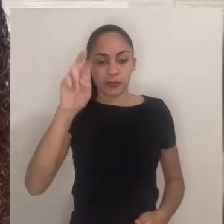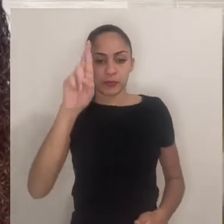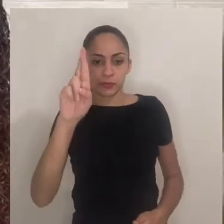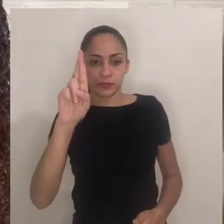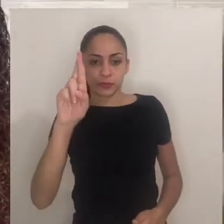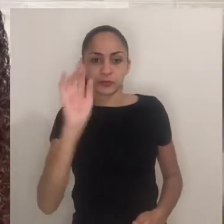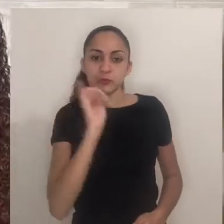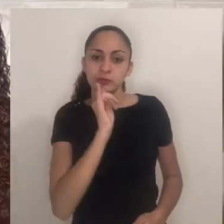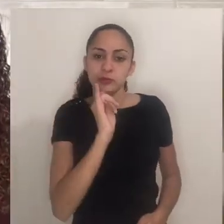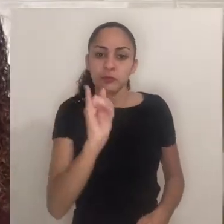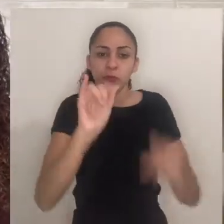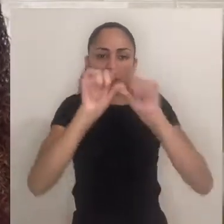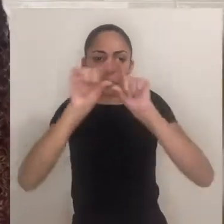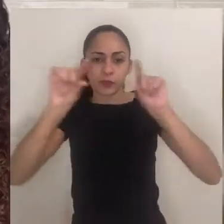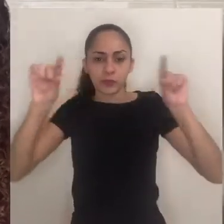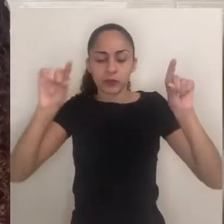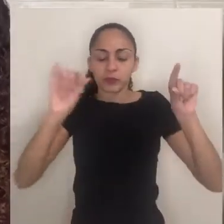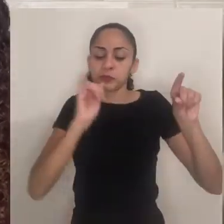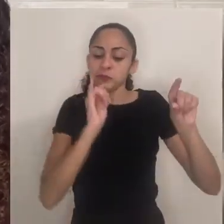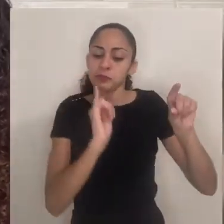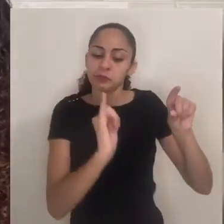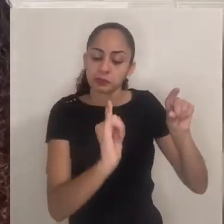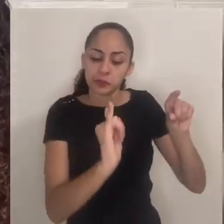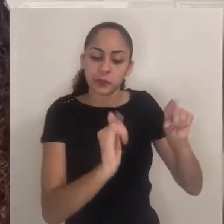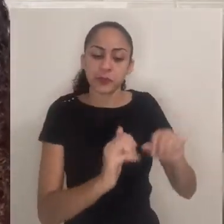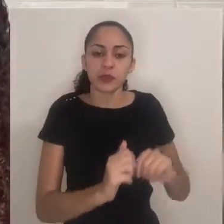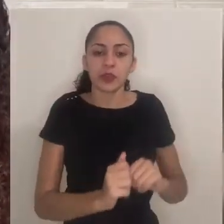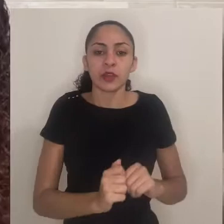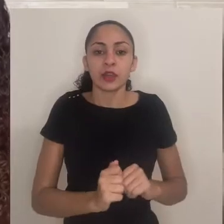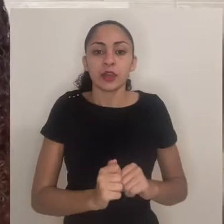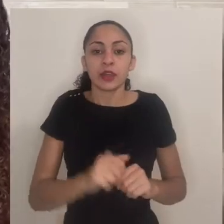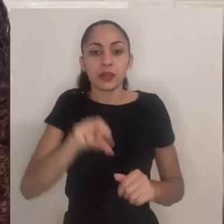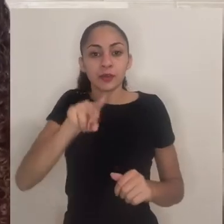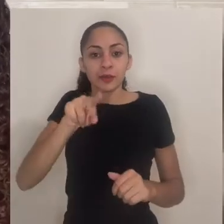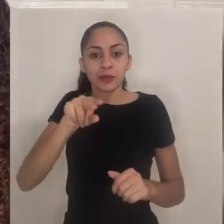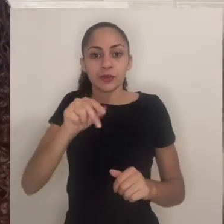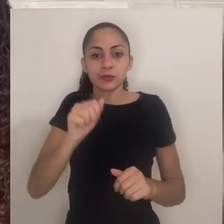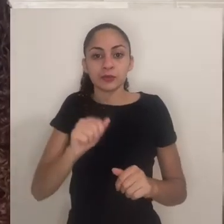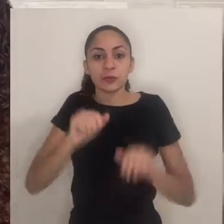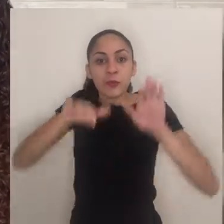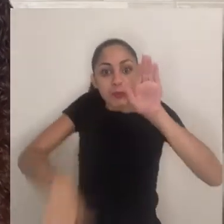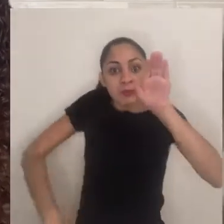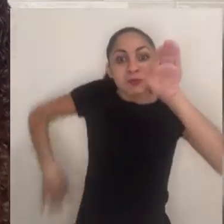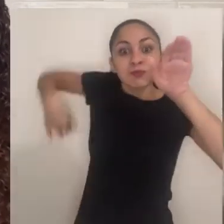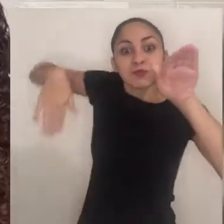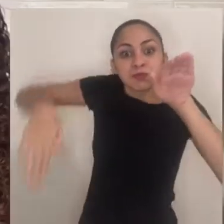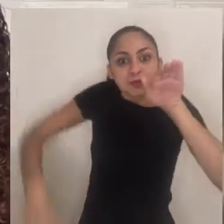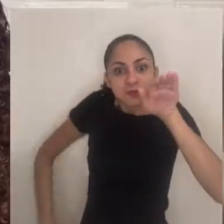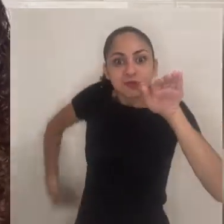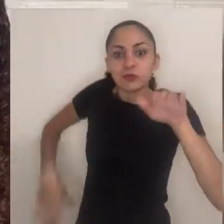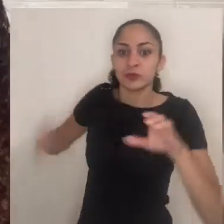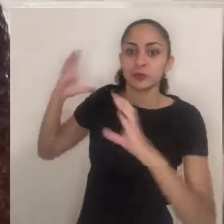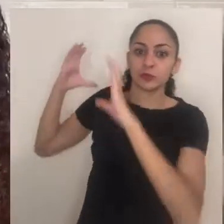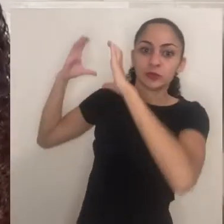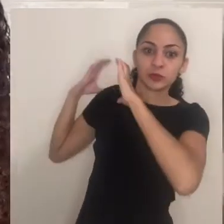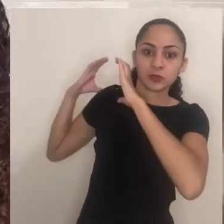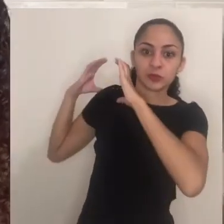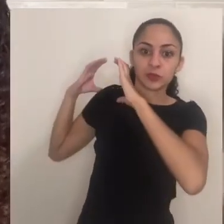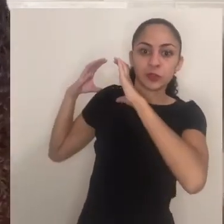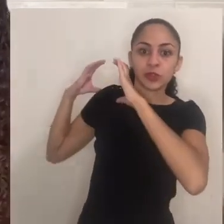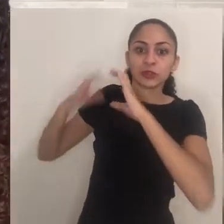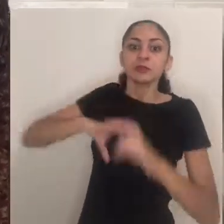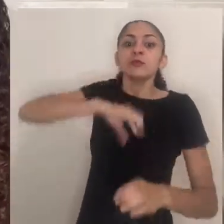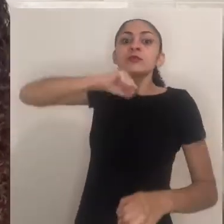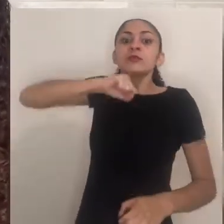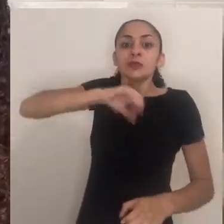assim como um mergulhador leva, né, o seu tanque de oxigênio para o mergulho,